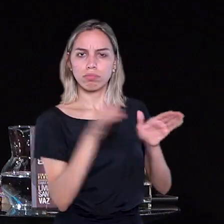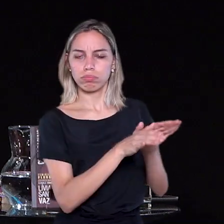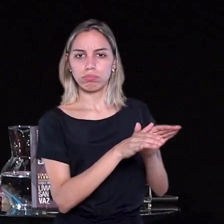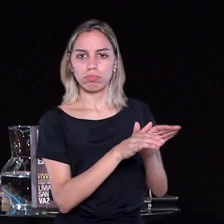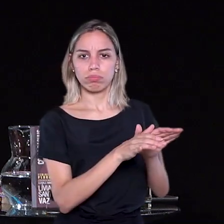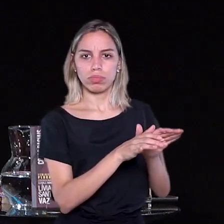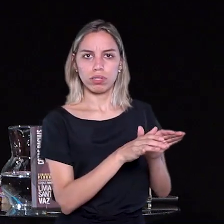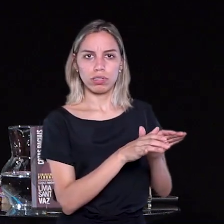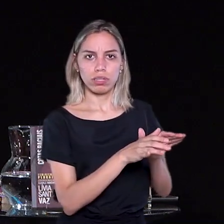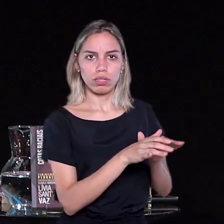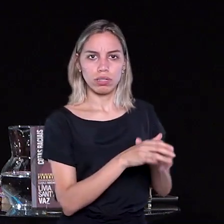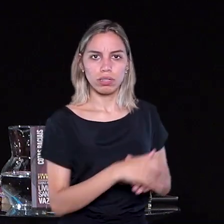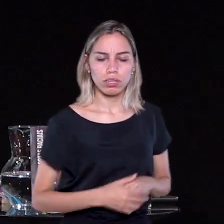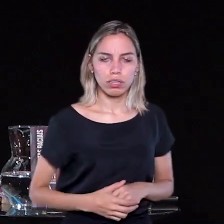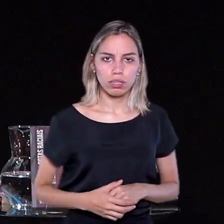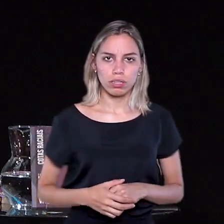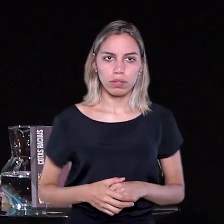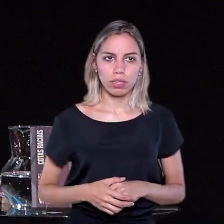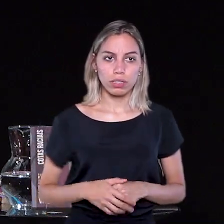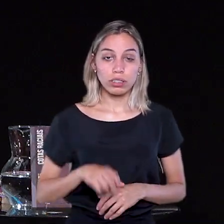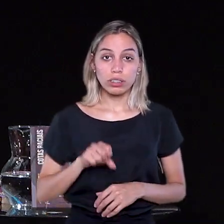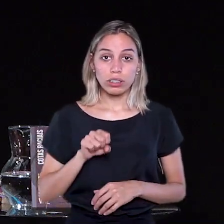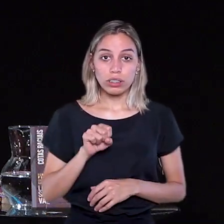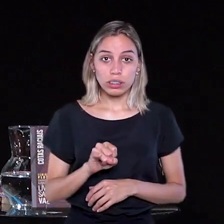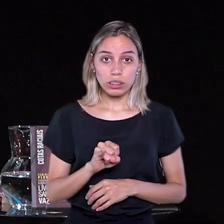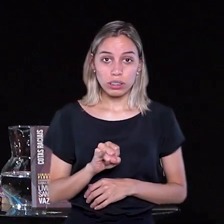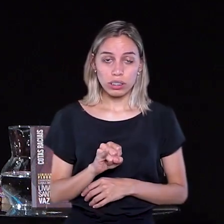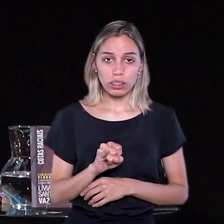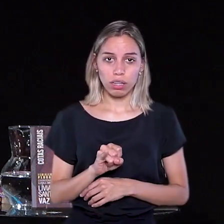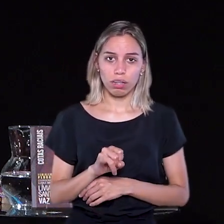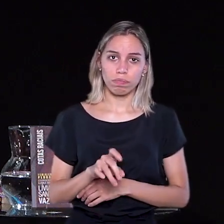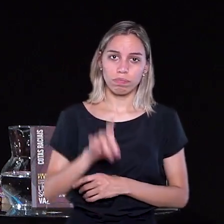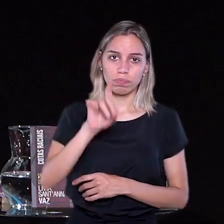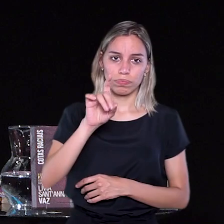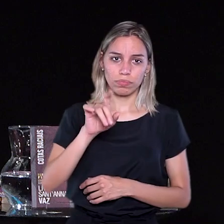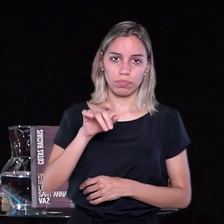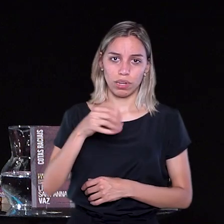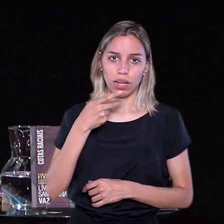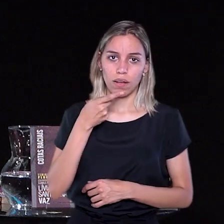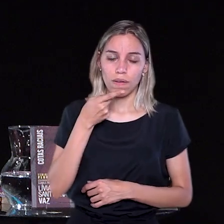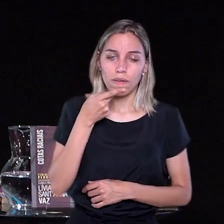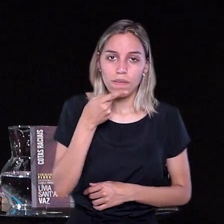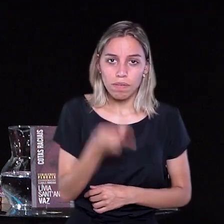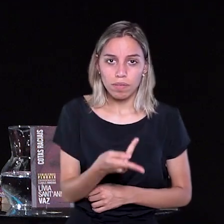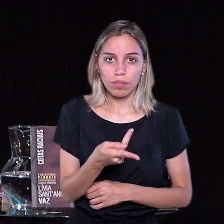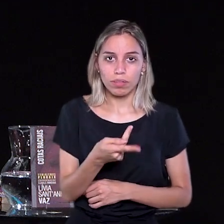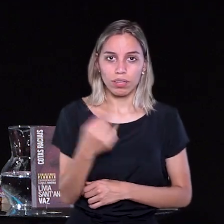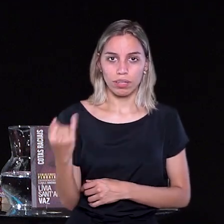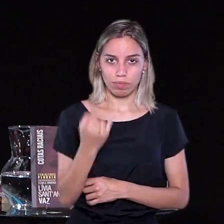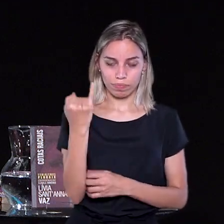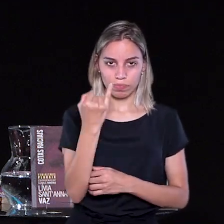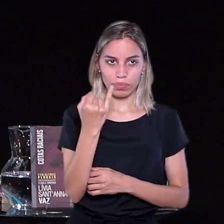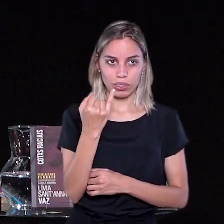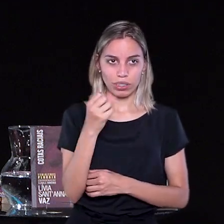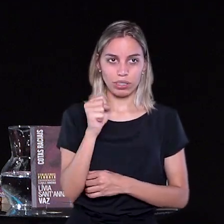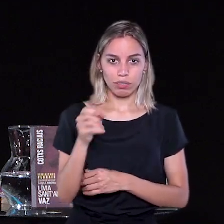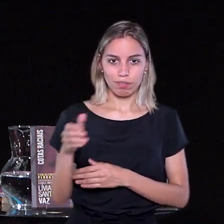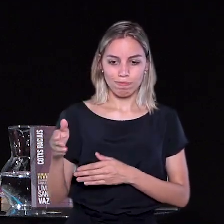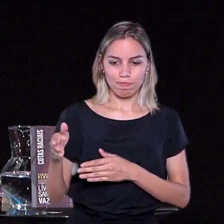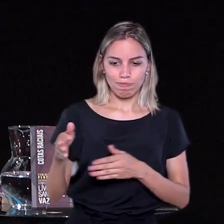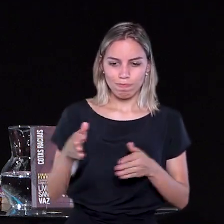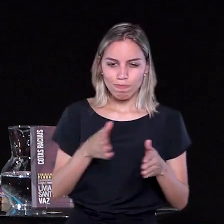imagem. Ninguém pergunta a minha ascendência. Então, se a autodeclaração ela é importante, preliminarmente, para, inclusive, você passar